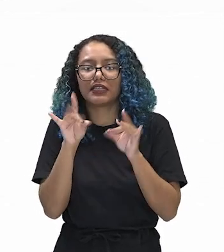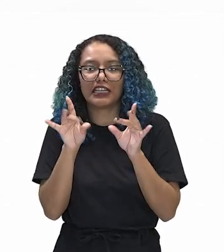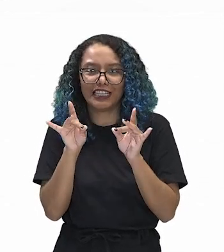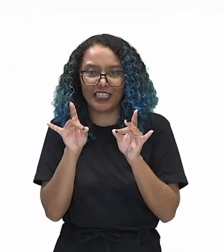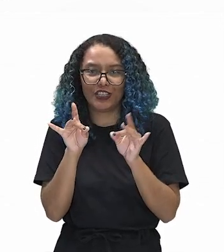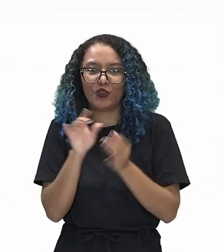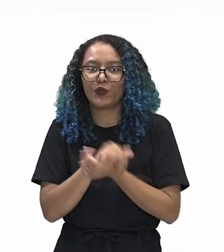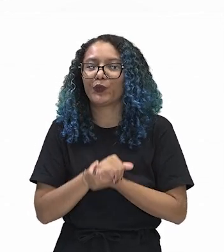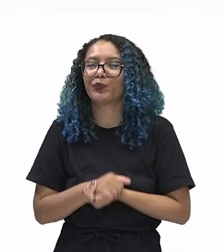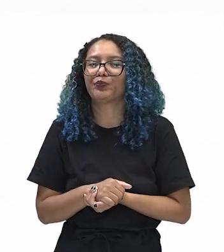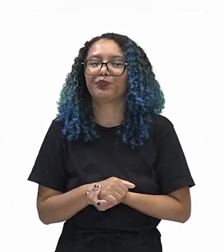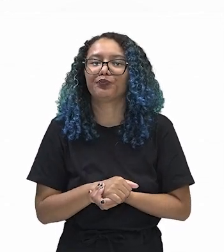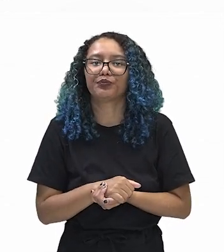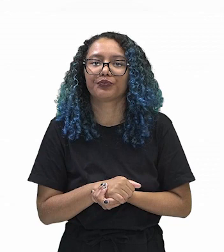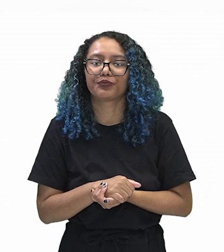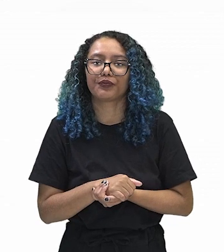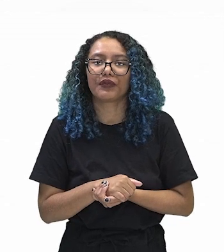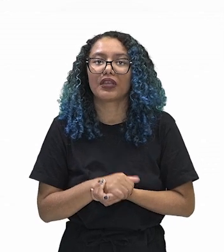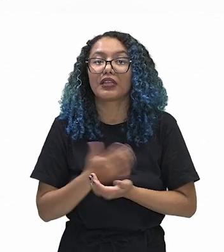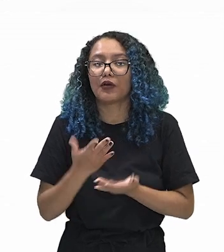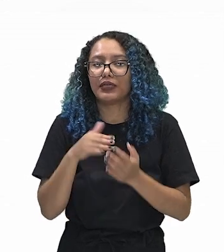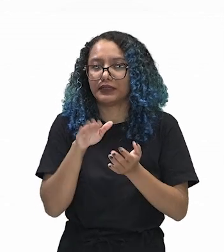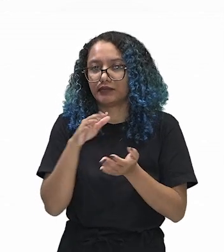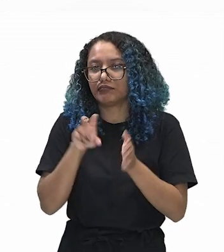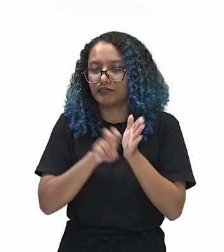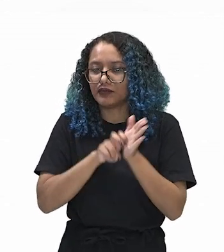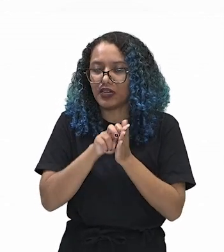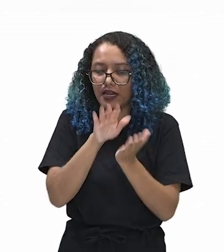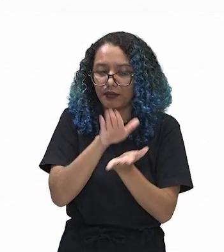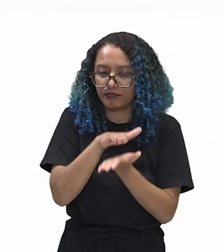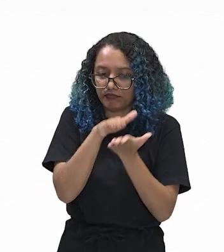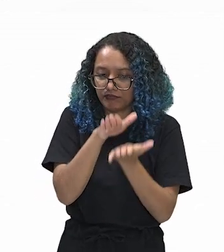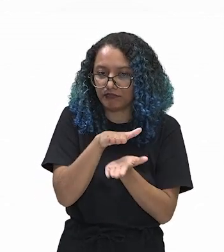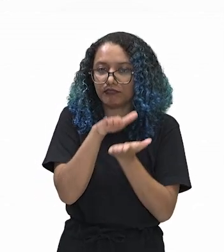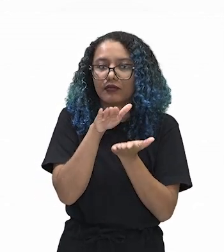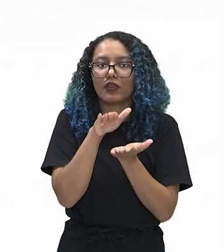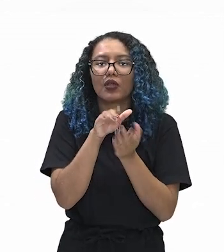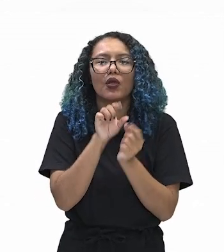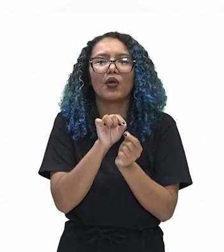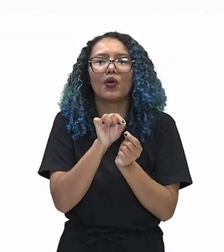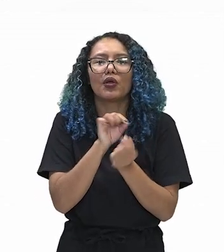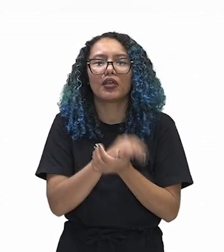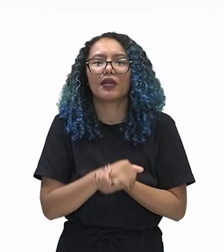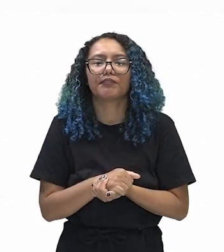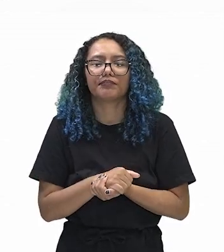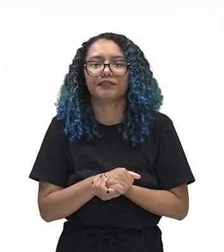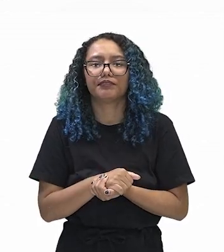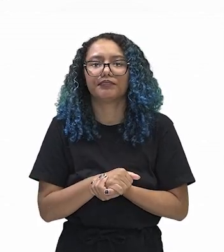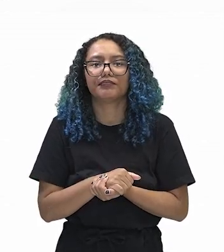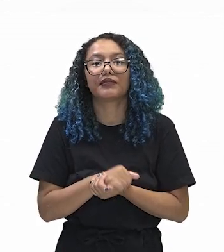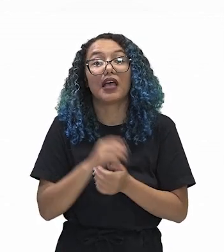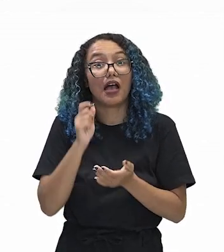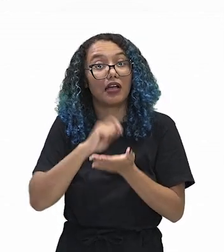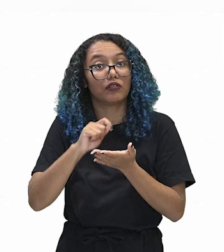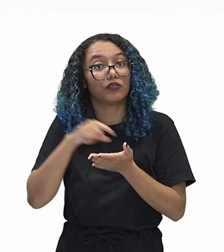Esse trem de levitação magnética, anotem, ele funciona baseado no princípio